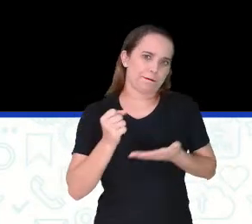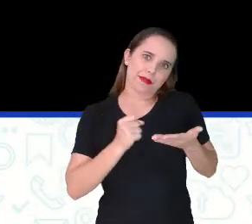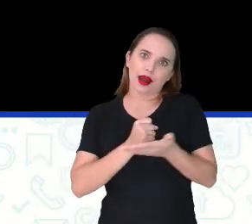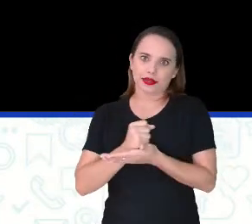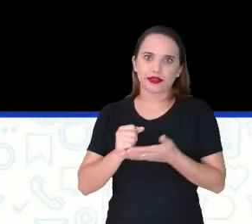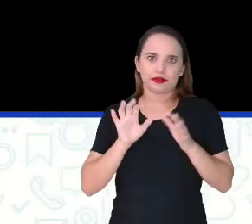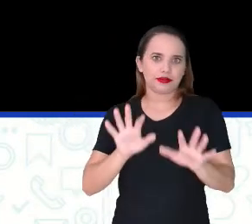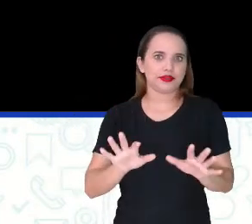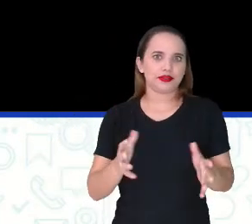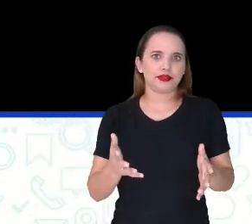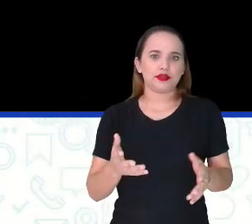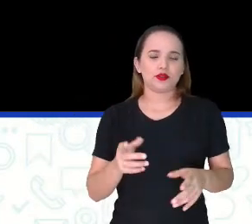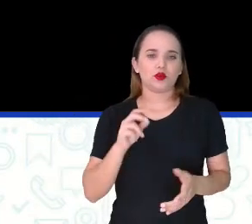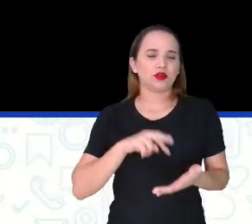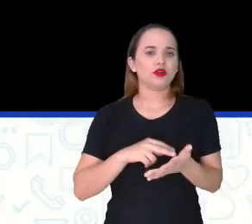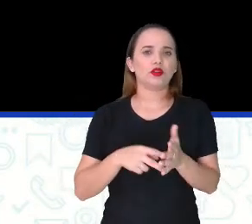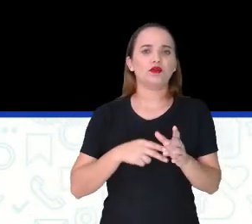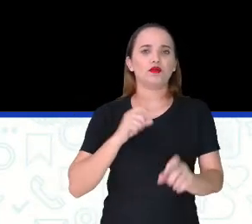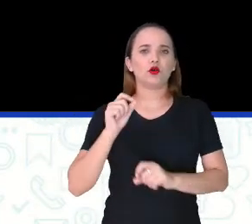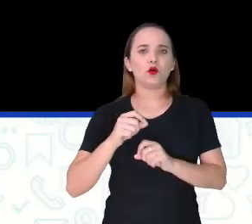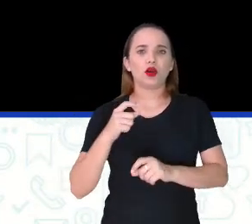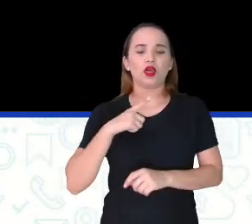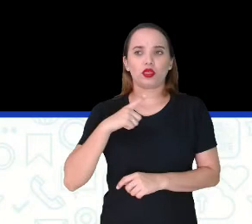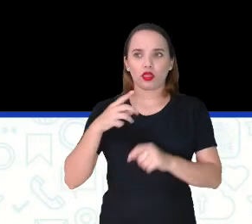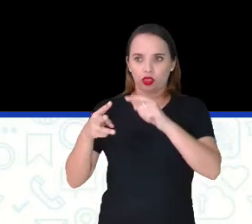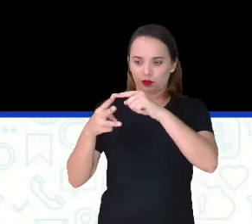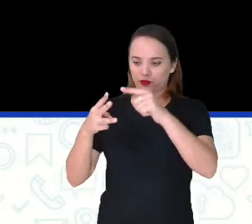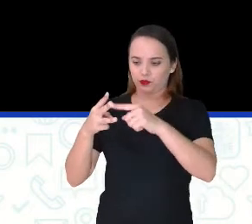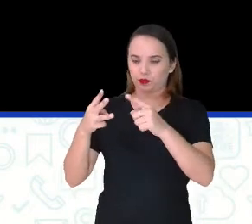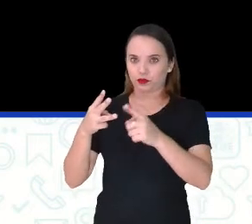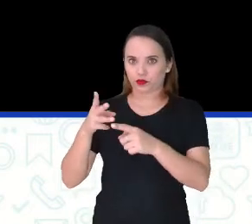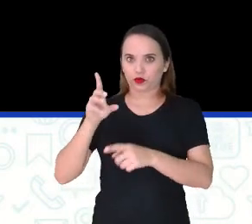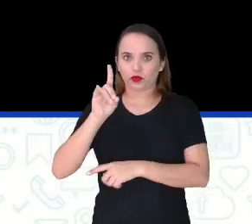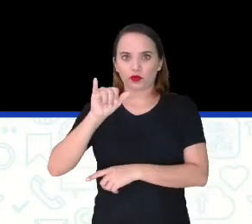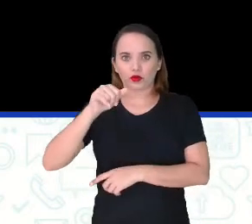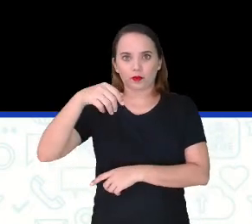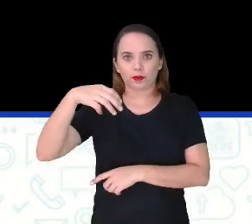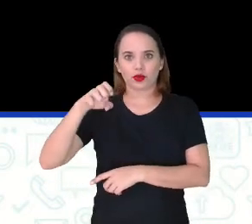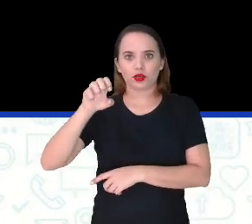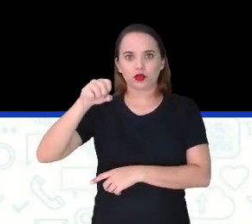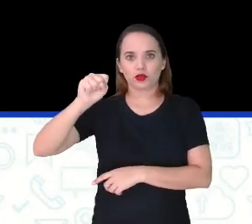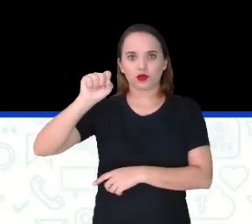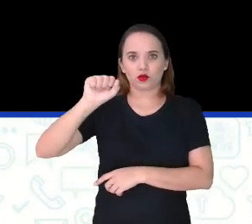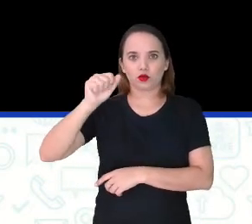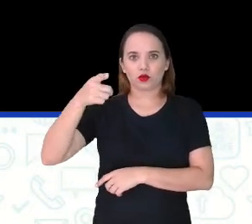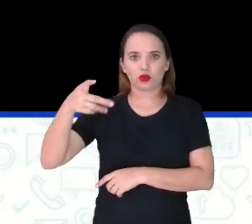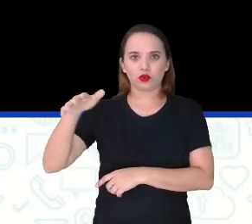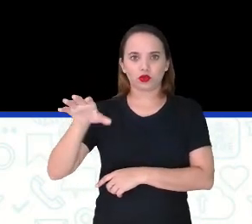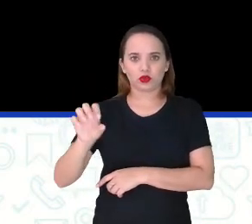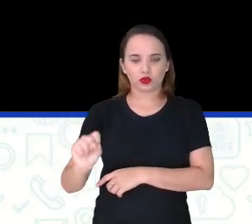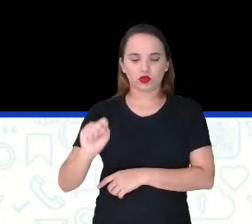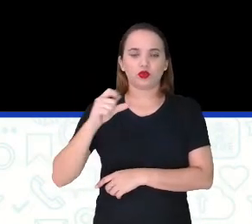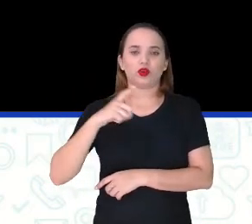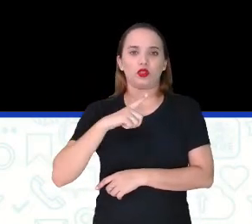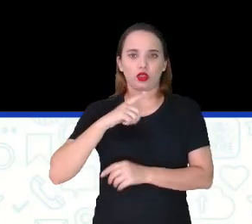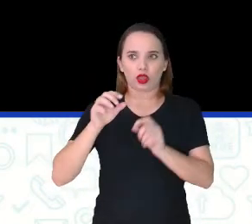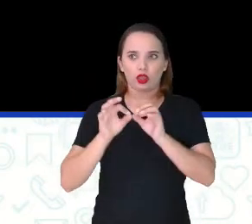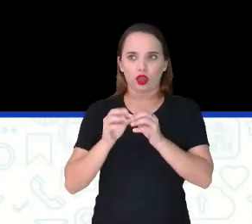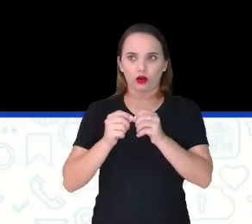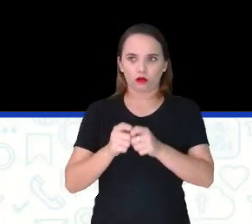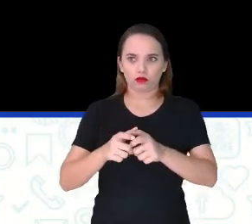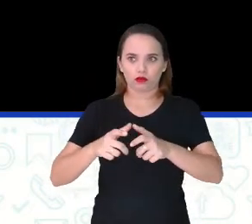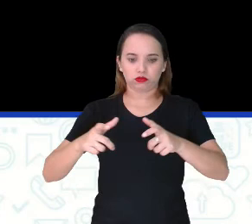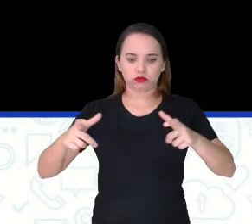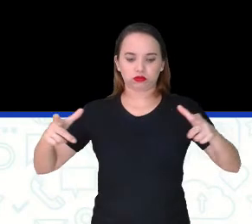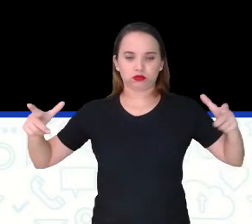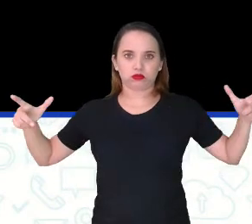Ou seja, são 3 dimensões para a gente considerar aí em relação ao espaço. Tem a amplitude, que a gente